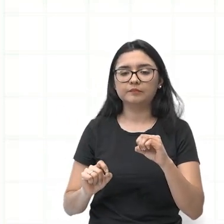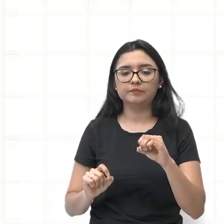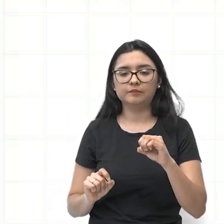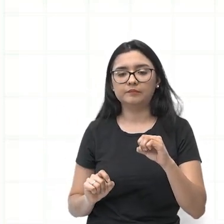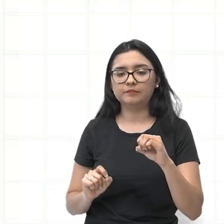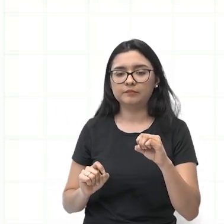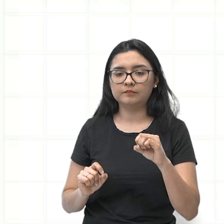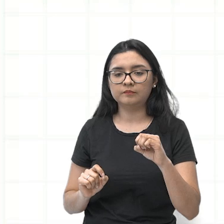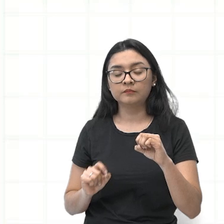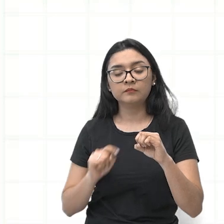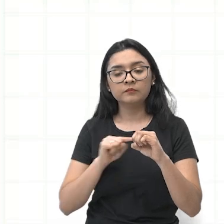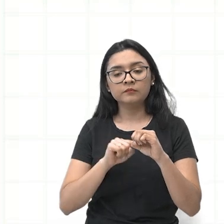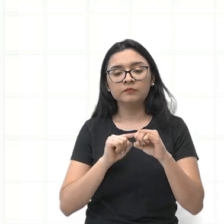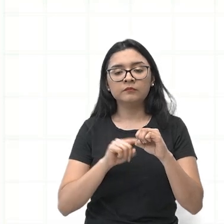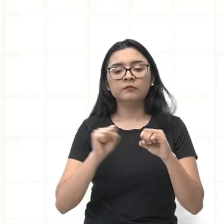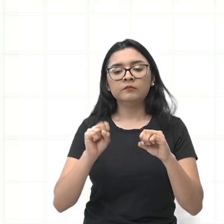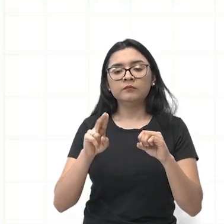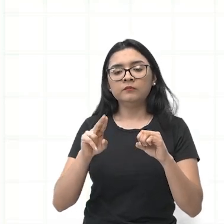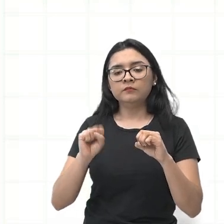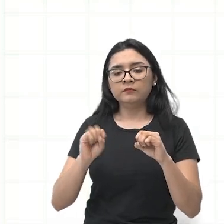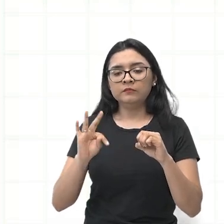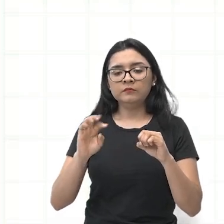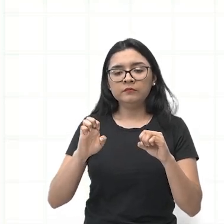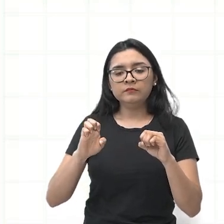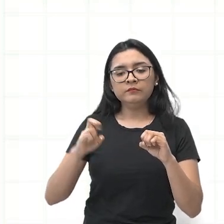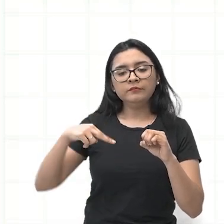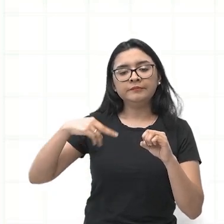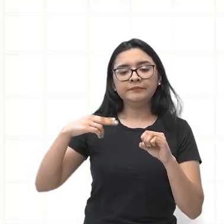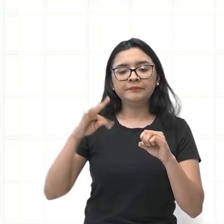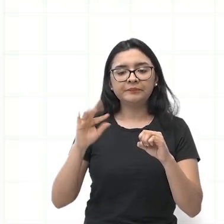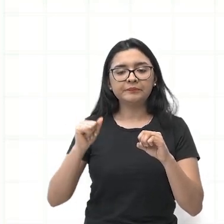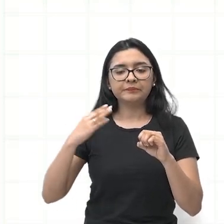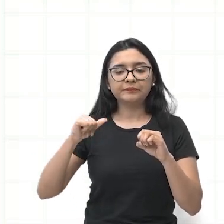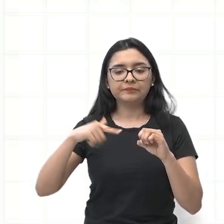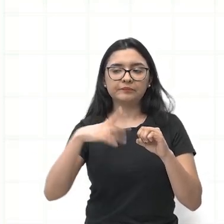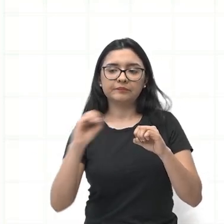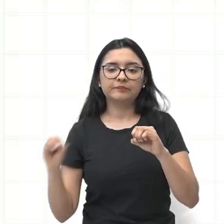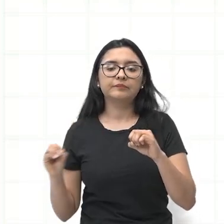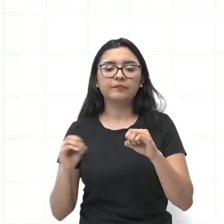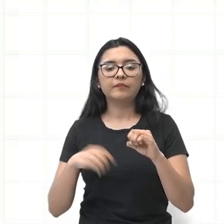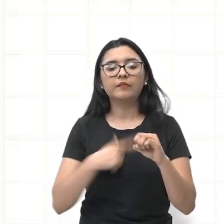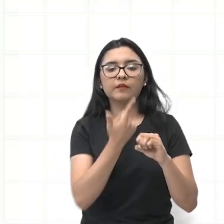rosa. Essa célula aqui em amarelo